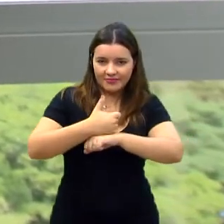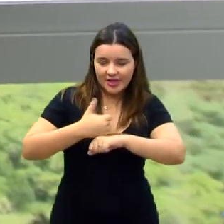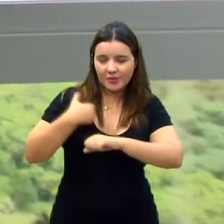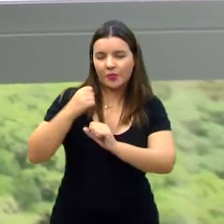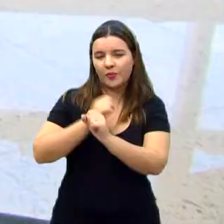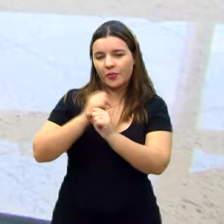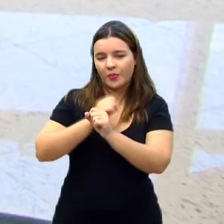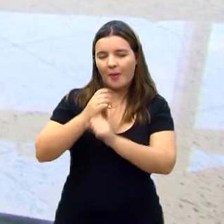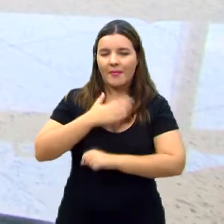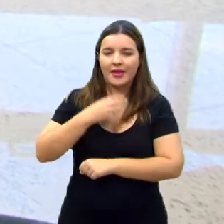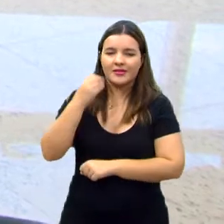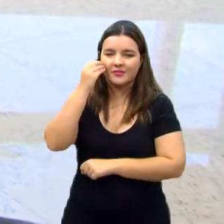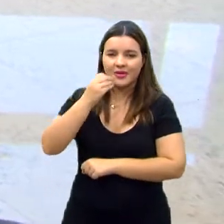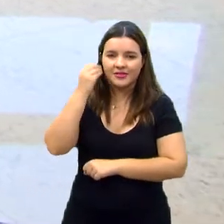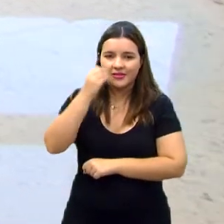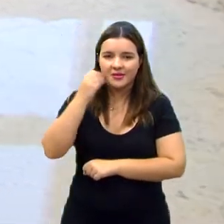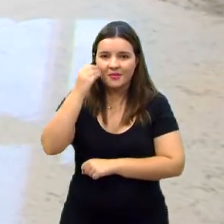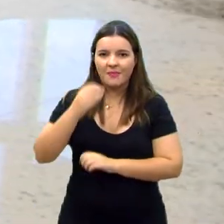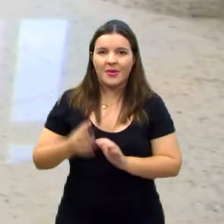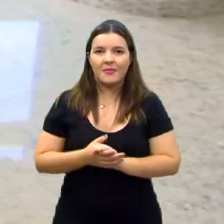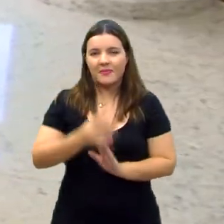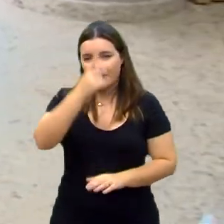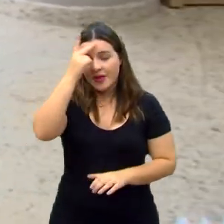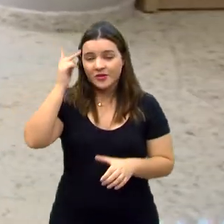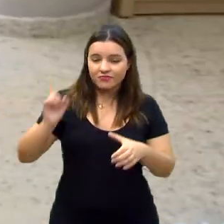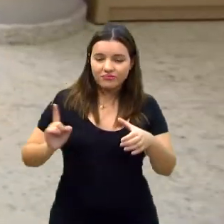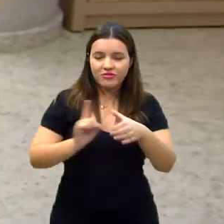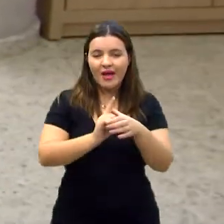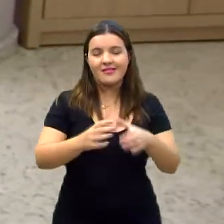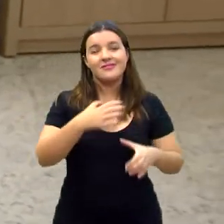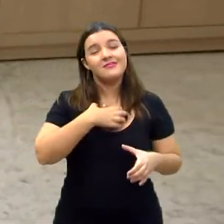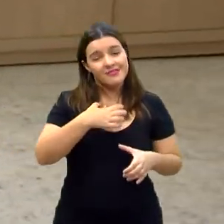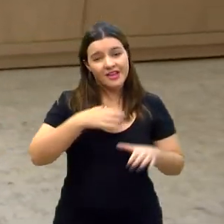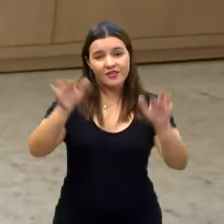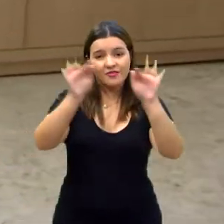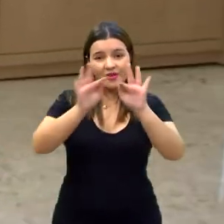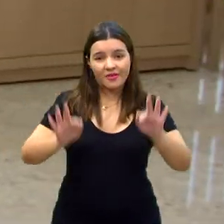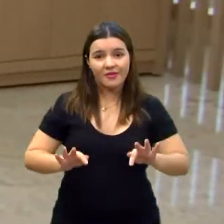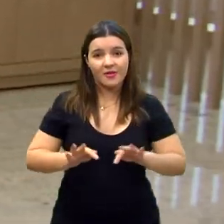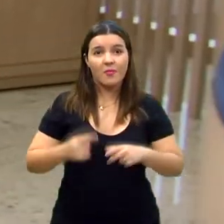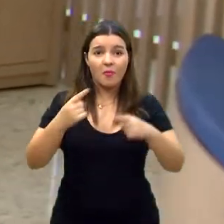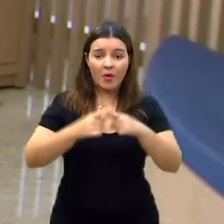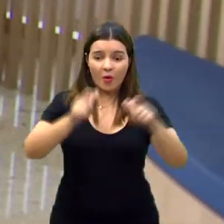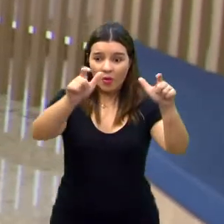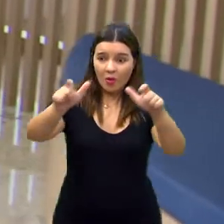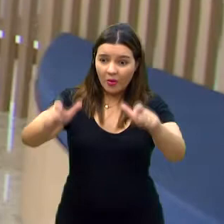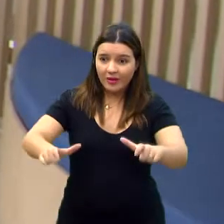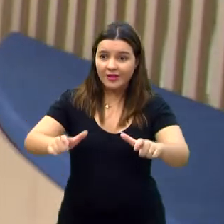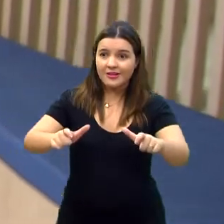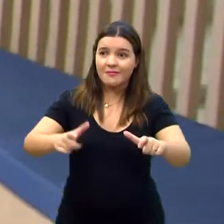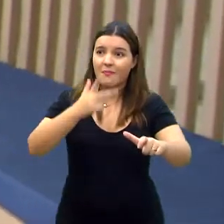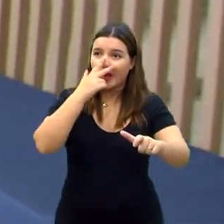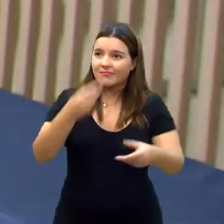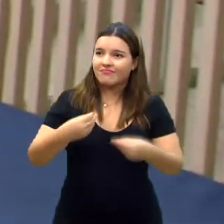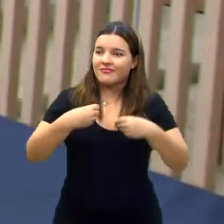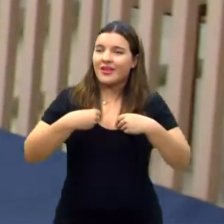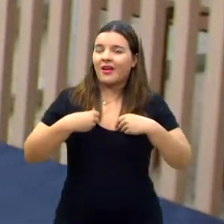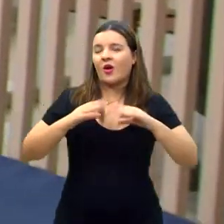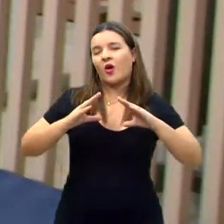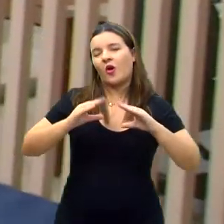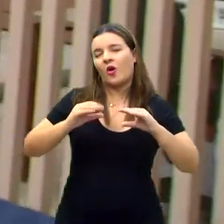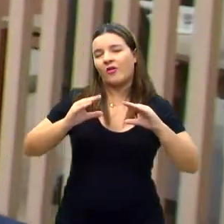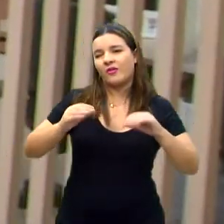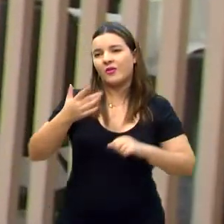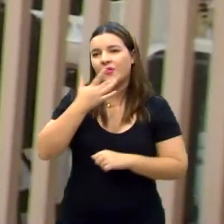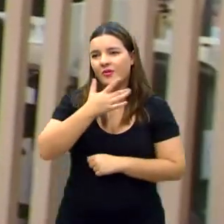o que com esse tempo todo de trabalho que assim as pessoas se sentem muito bem muito felizes quando elas estão no